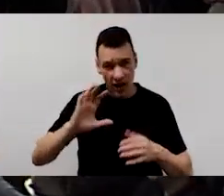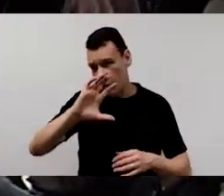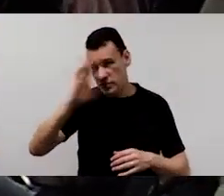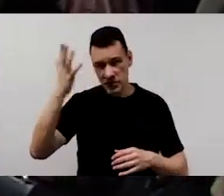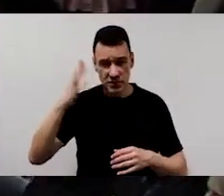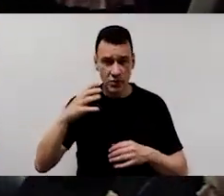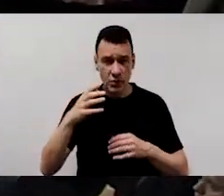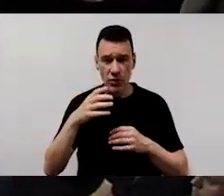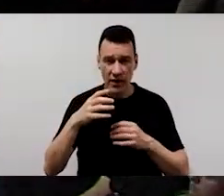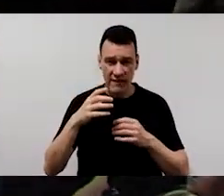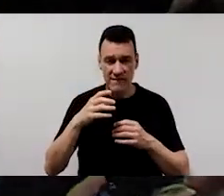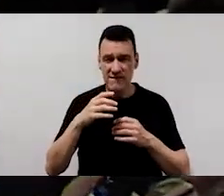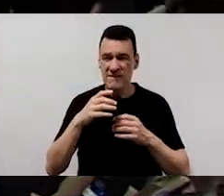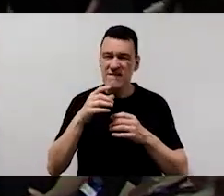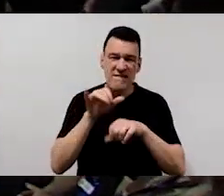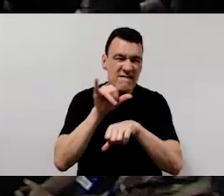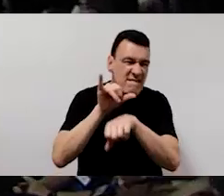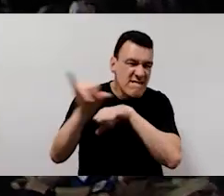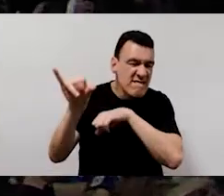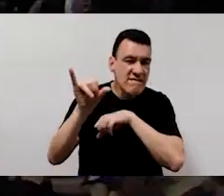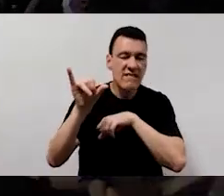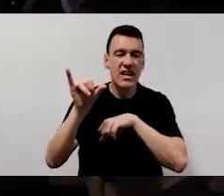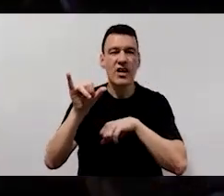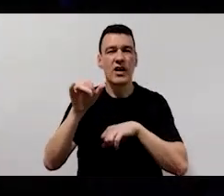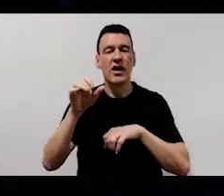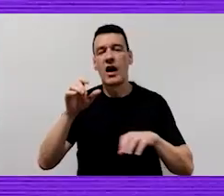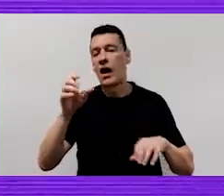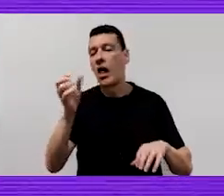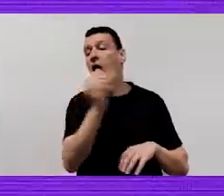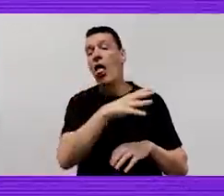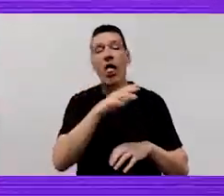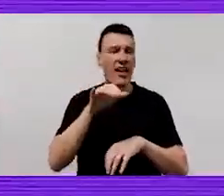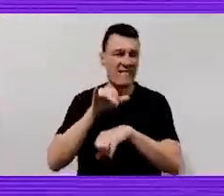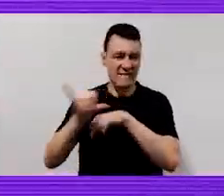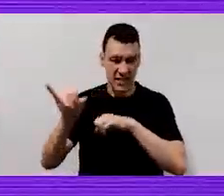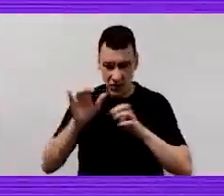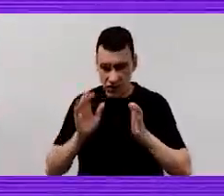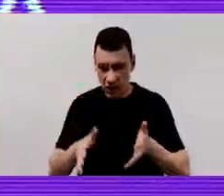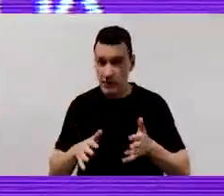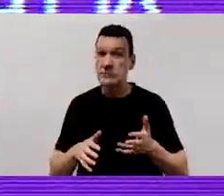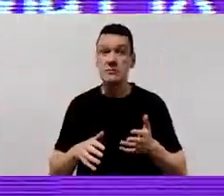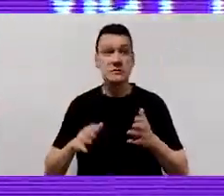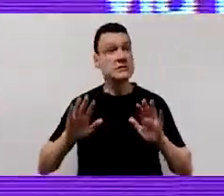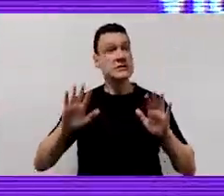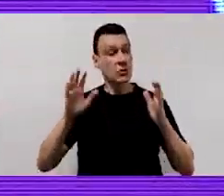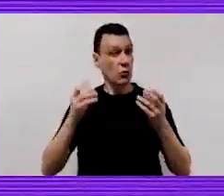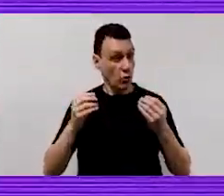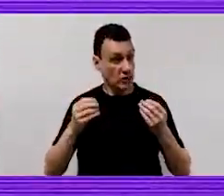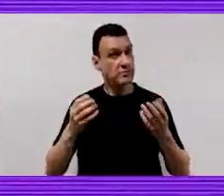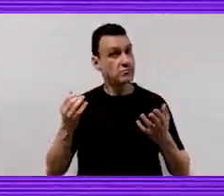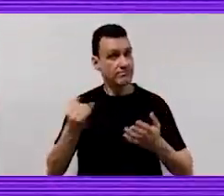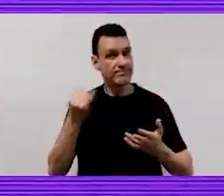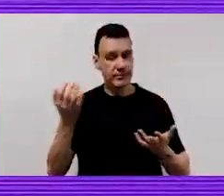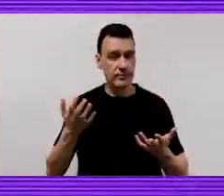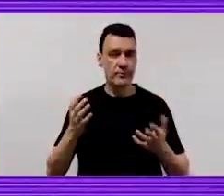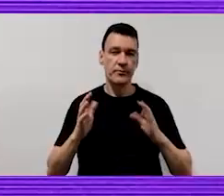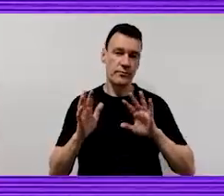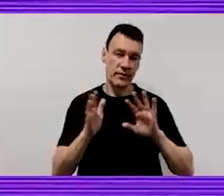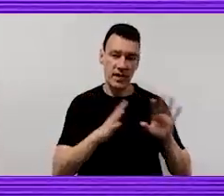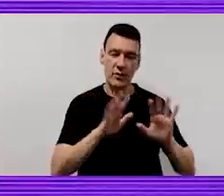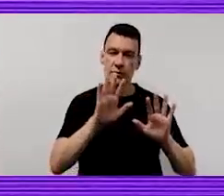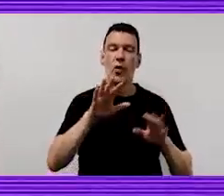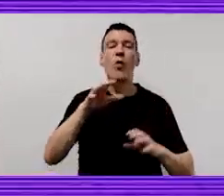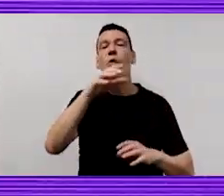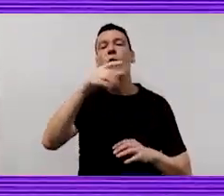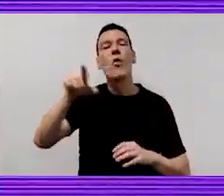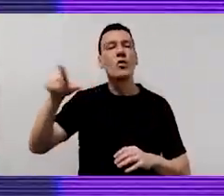Muito grande número, pessoal. Cada vez mais importante, olhe nisso. Quando você olha para os próximos, são mais relacionados à segurança, não